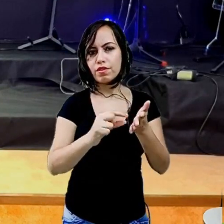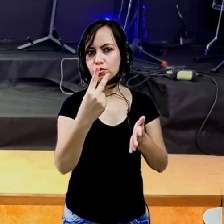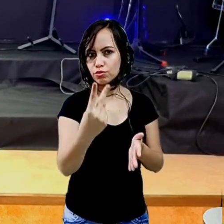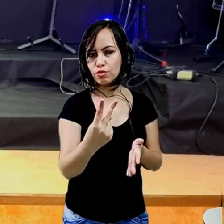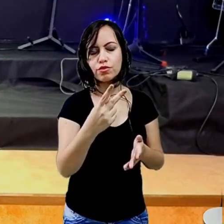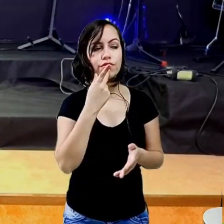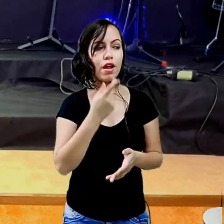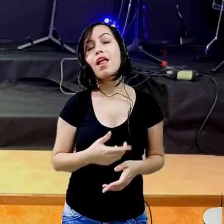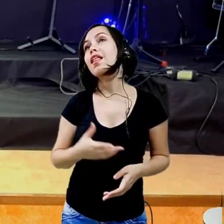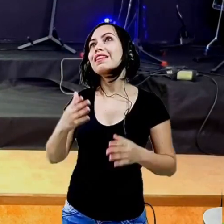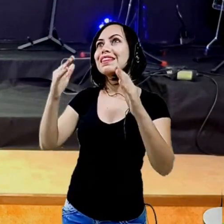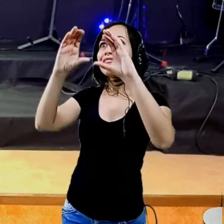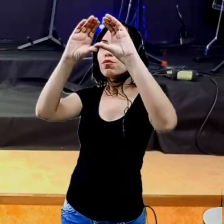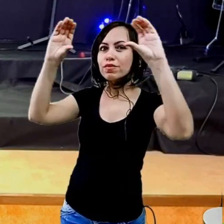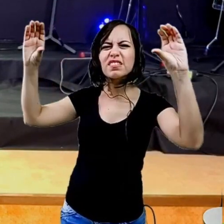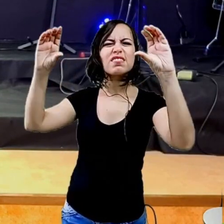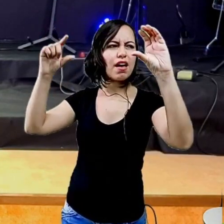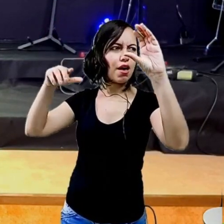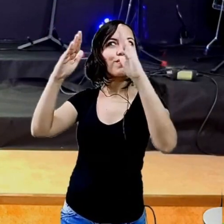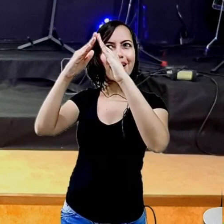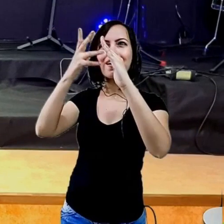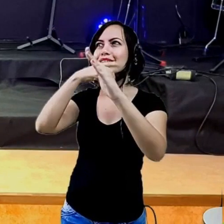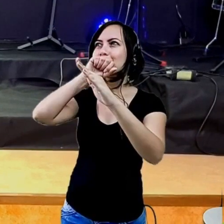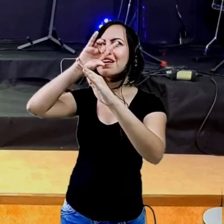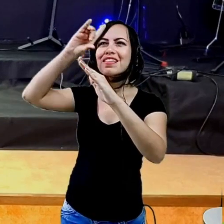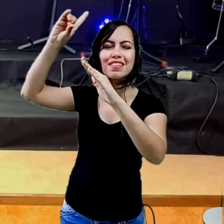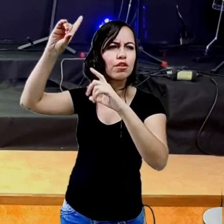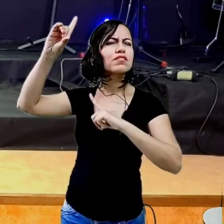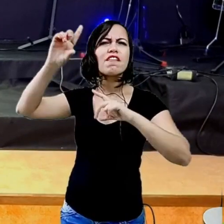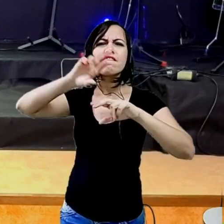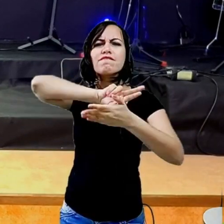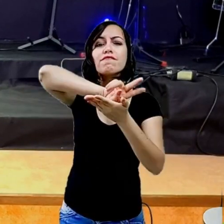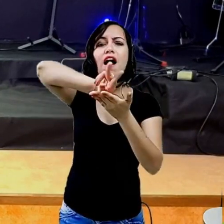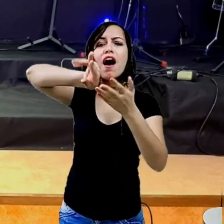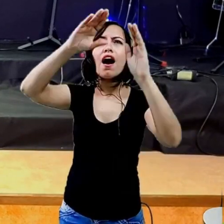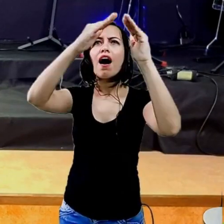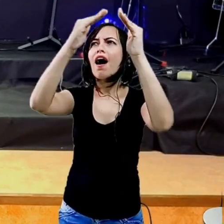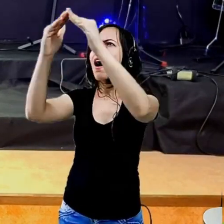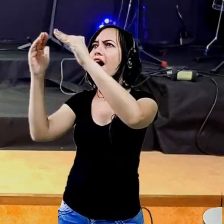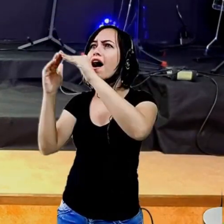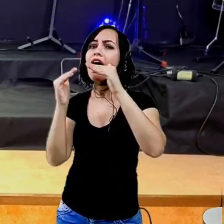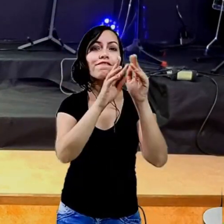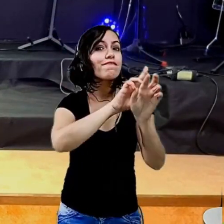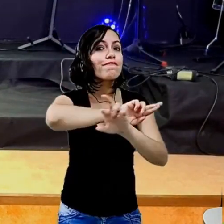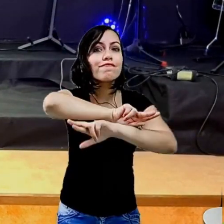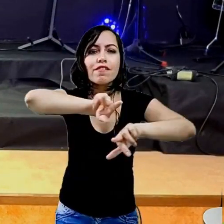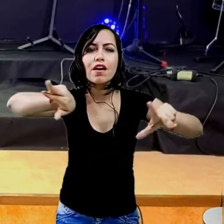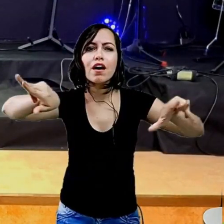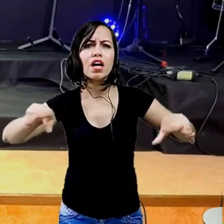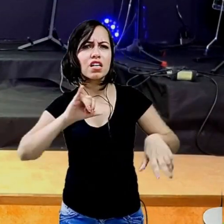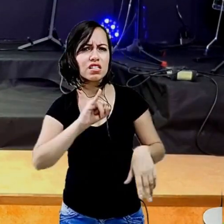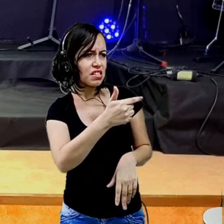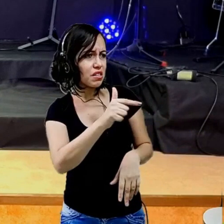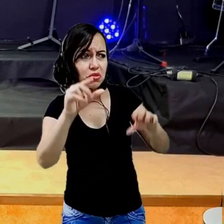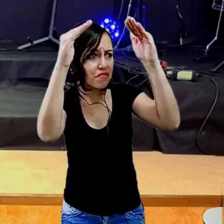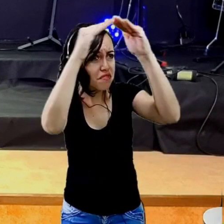diz: na casa de meu Pai há muitas moradas. Se assim não foram, eu vou-lhe teria dito,